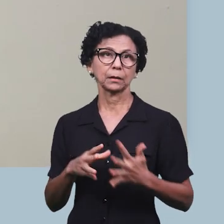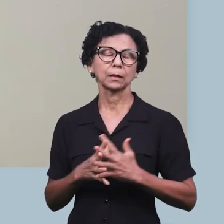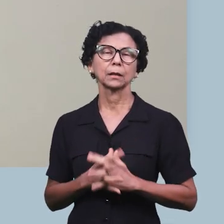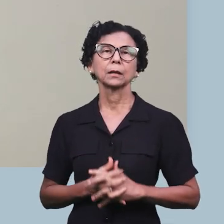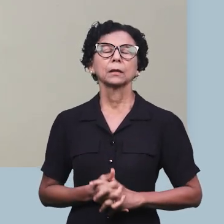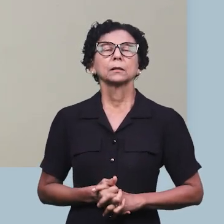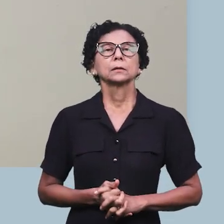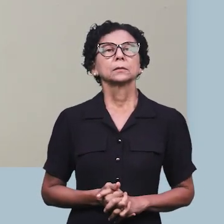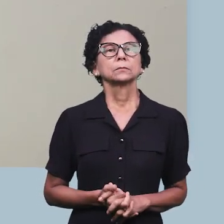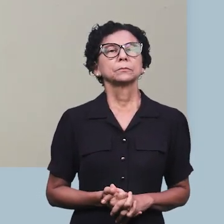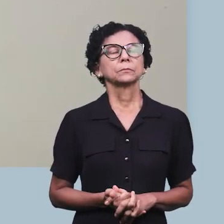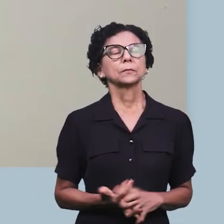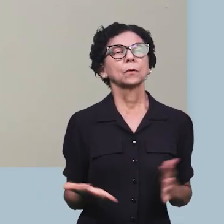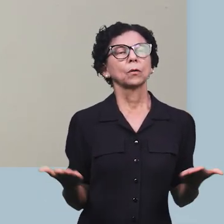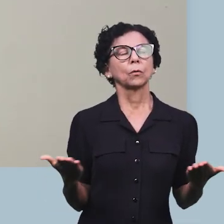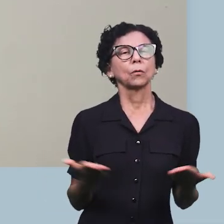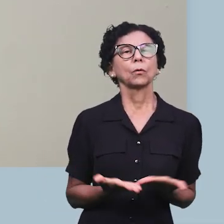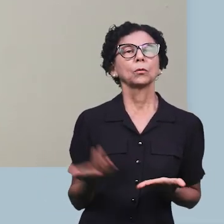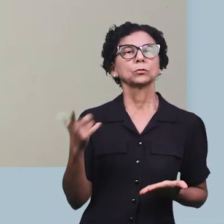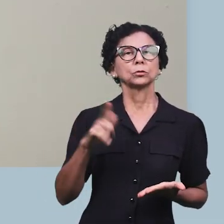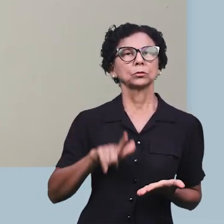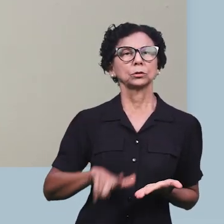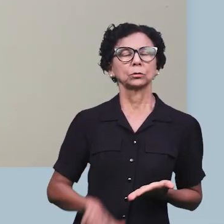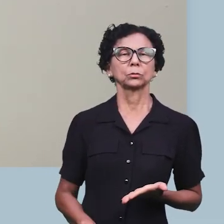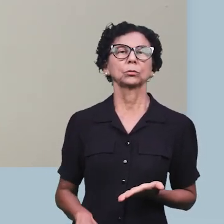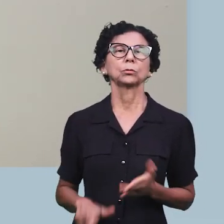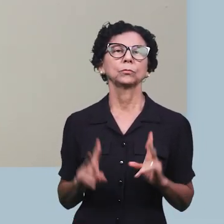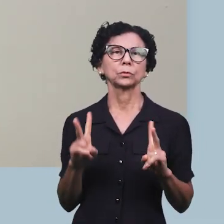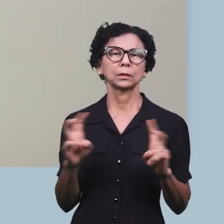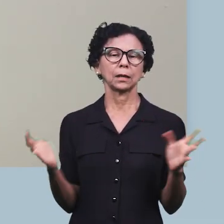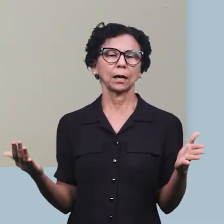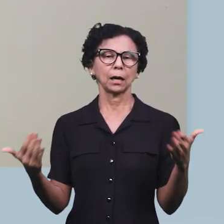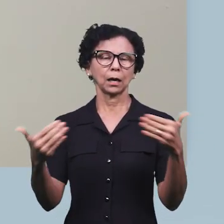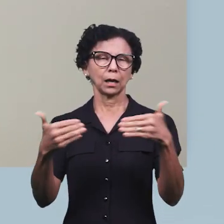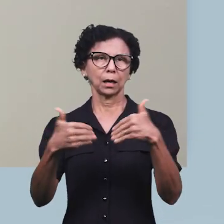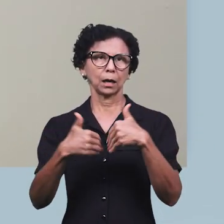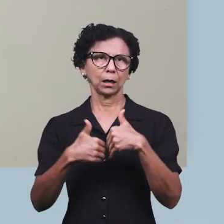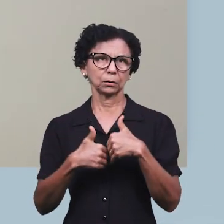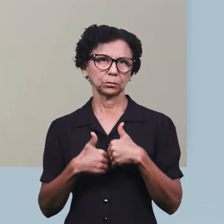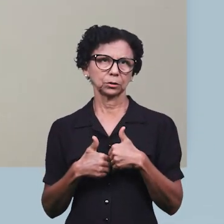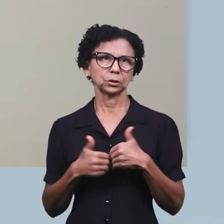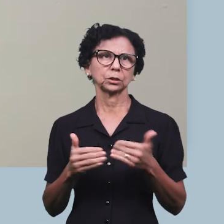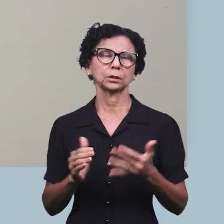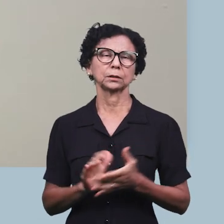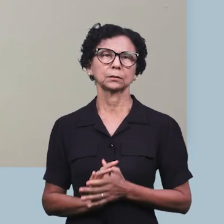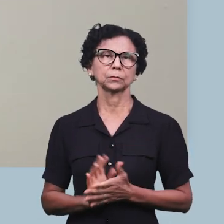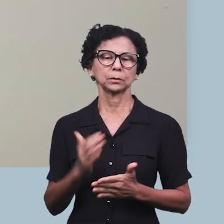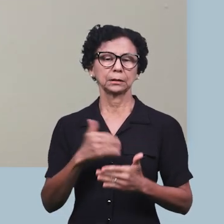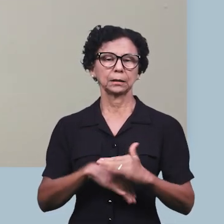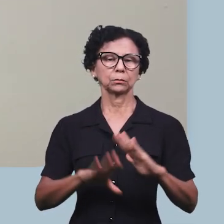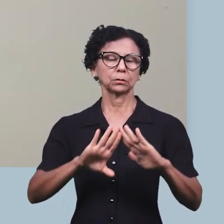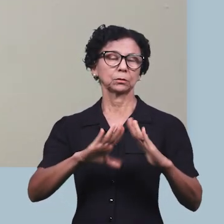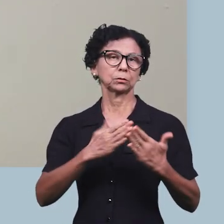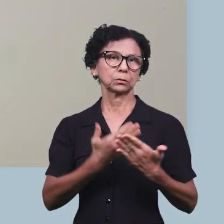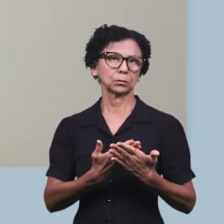Maranata. Estou aqui para tratar novamente com os irmãos sobre o tema autismo no ambiente